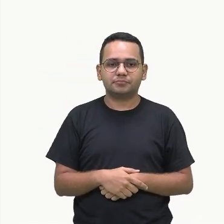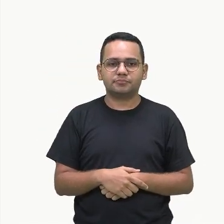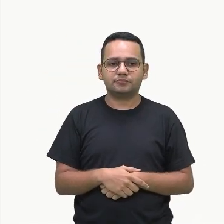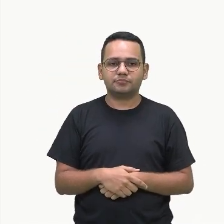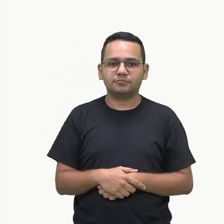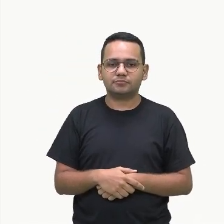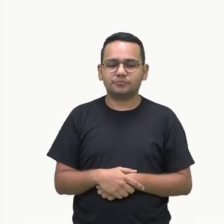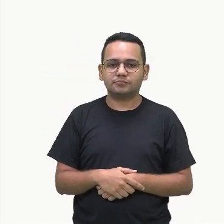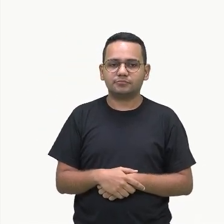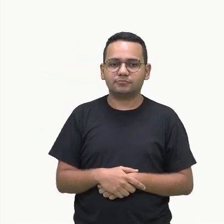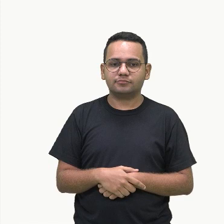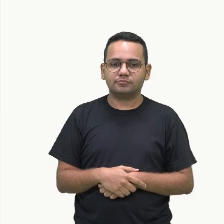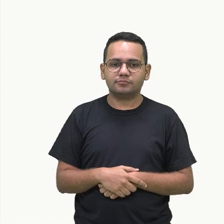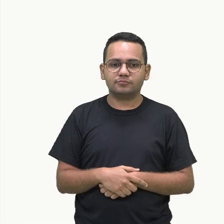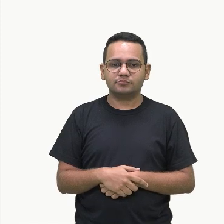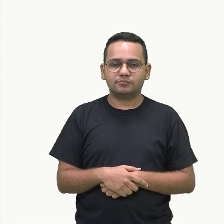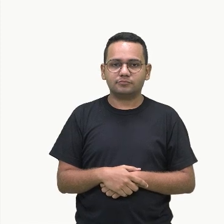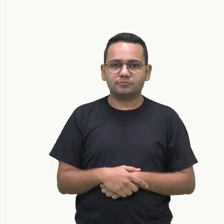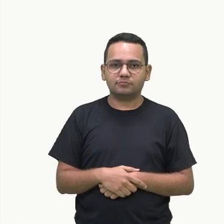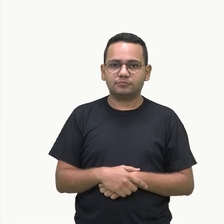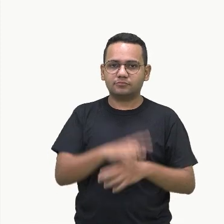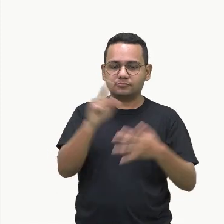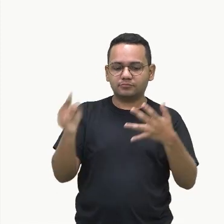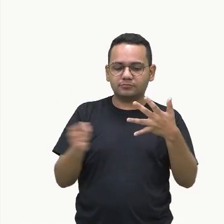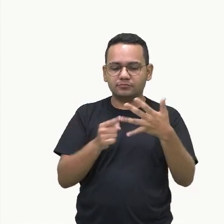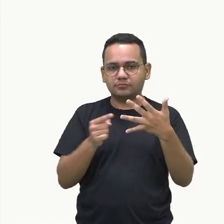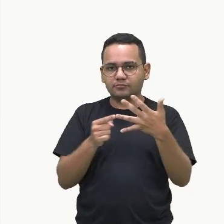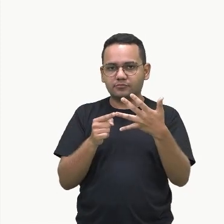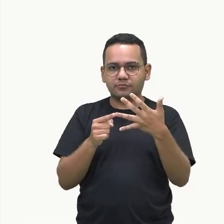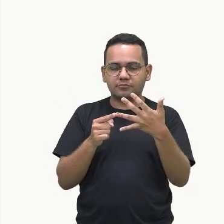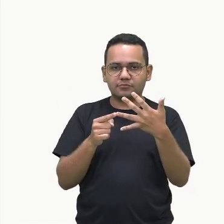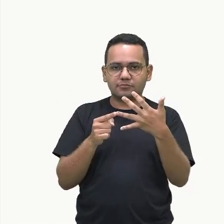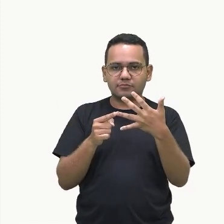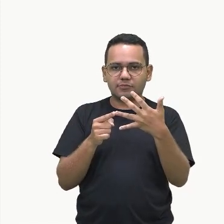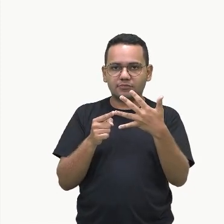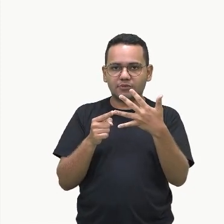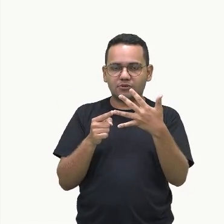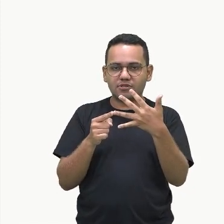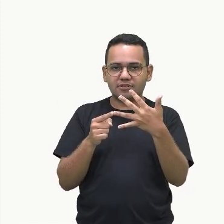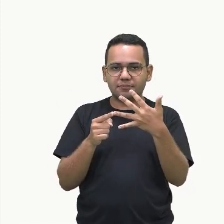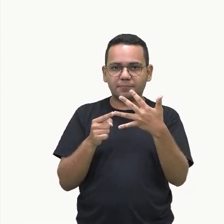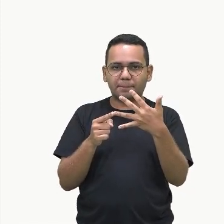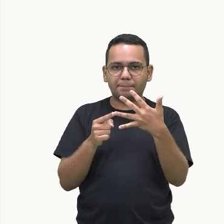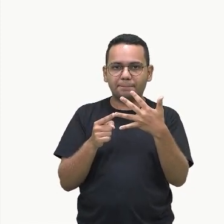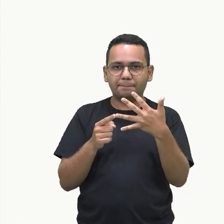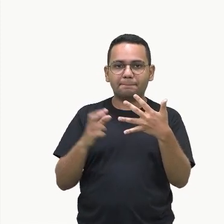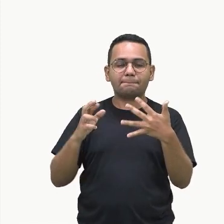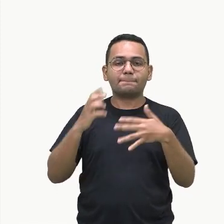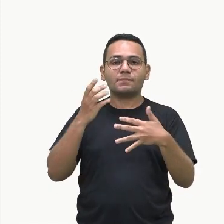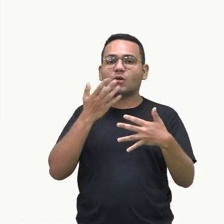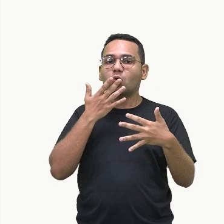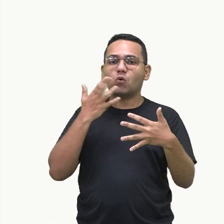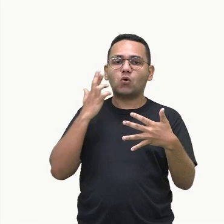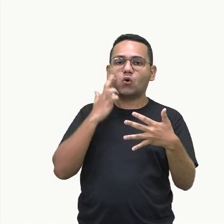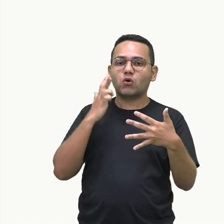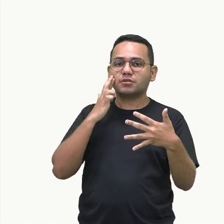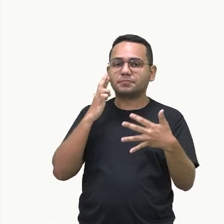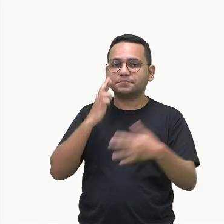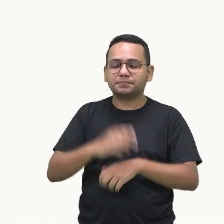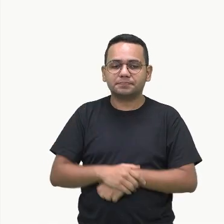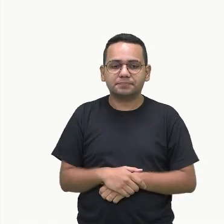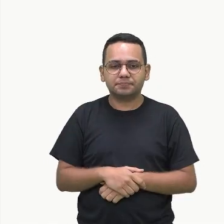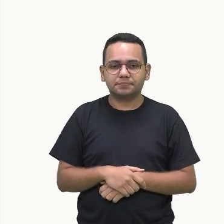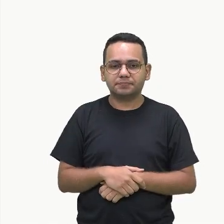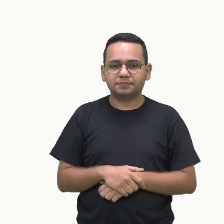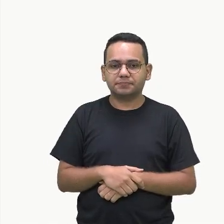paralelas. Chegamos, então, aí ao próximo ângulo, que são ângulos colaterais. Os ângulos colaterais, eu